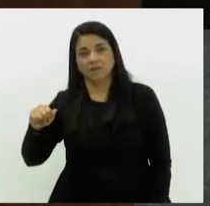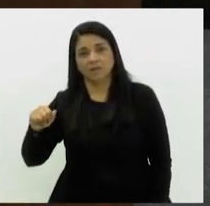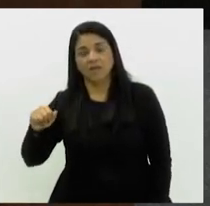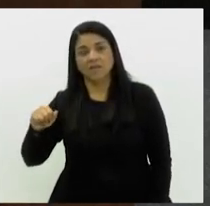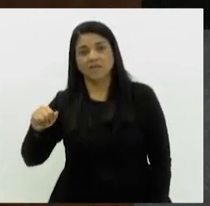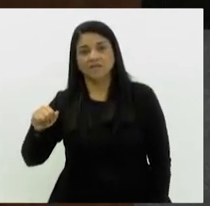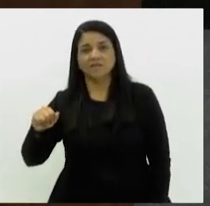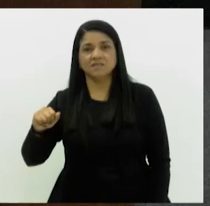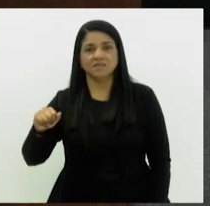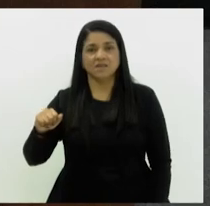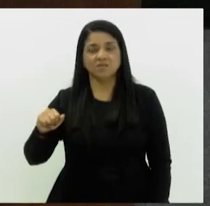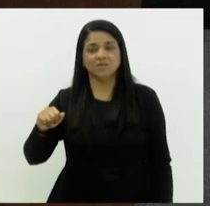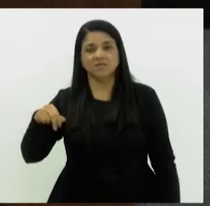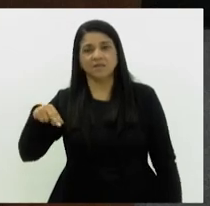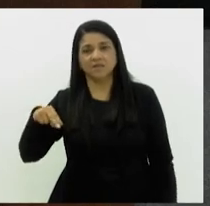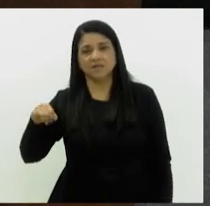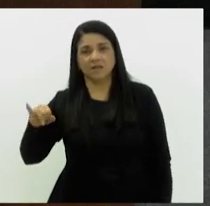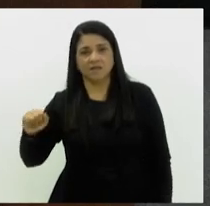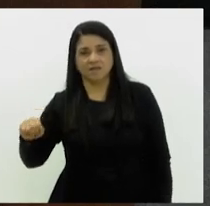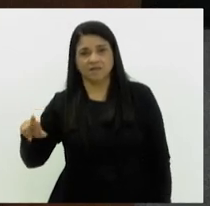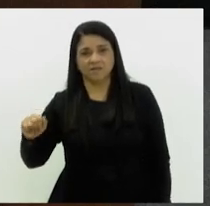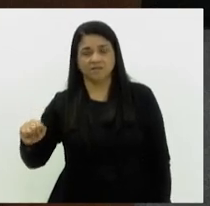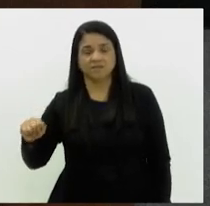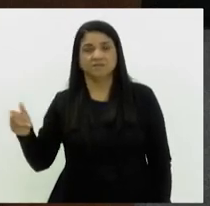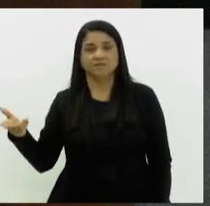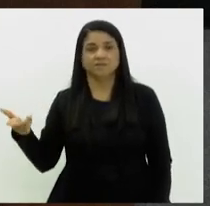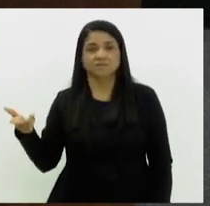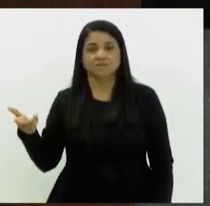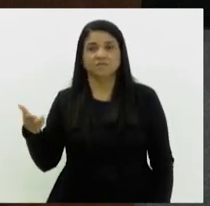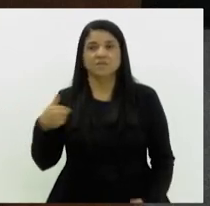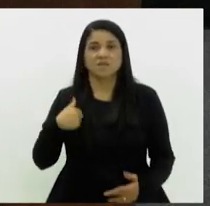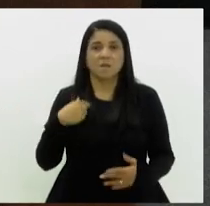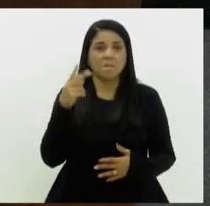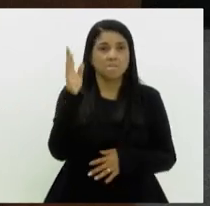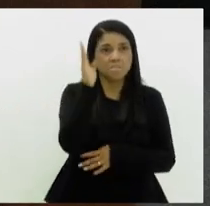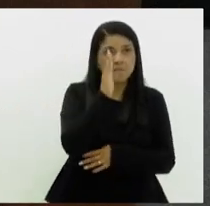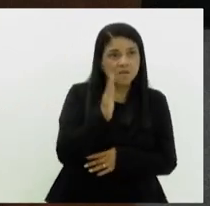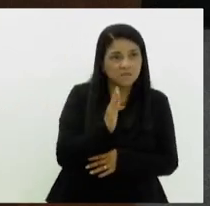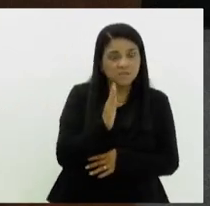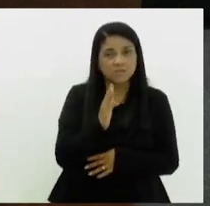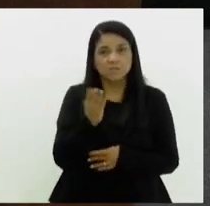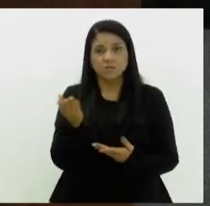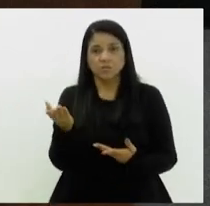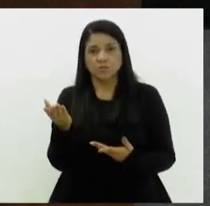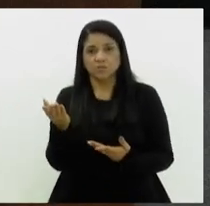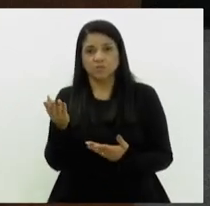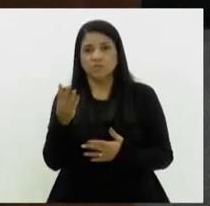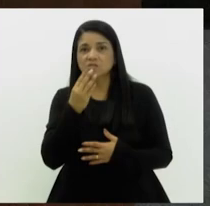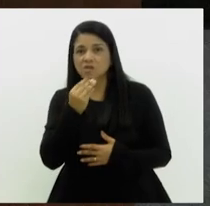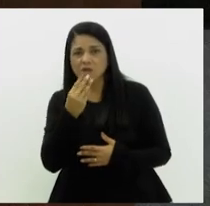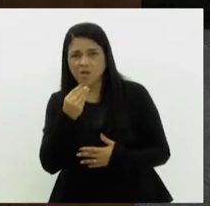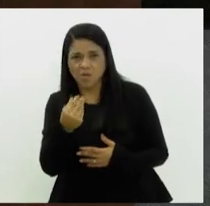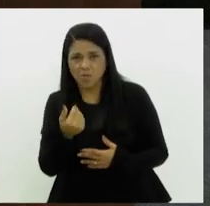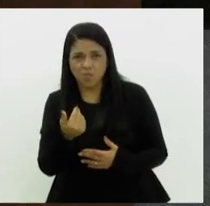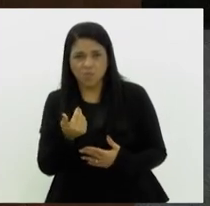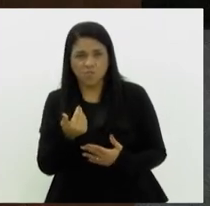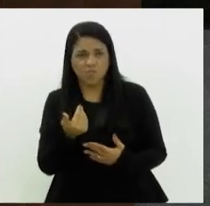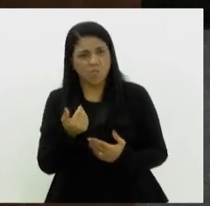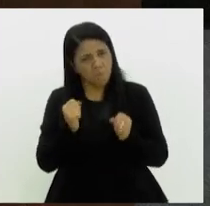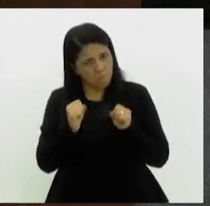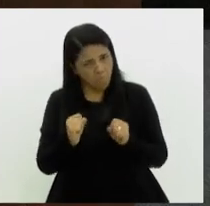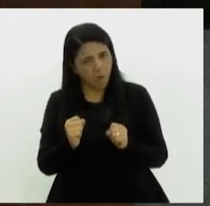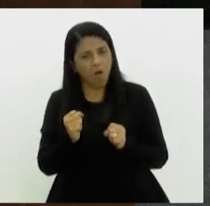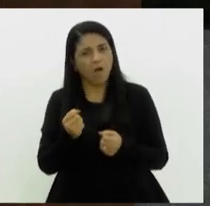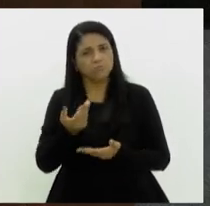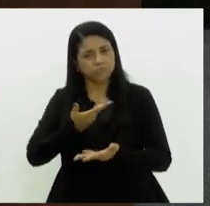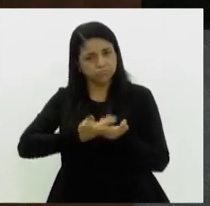vai achar que Brasil e Israel não pode ter uma relação de amizade, né? Porque,